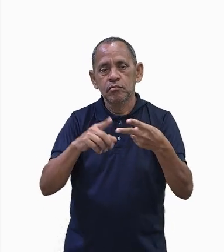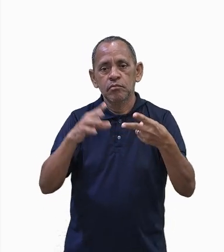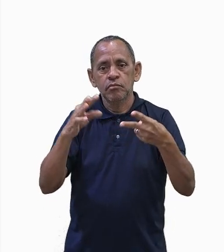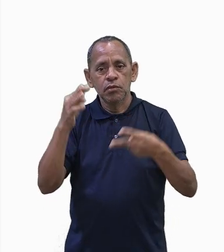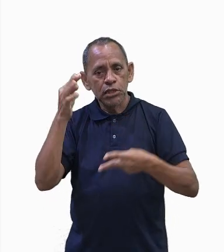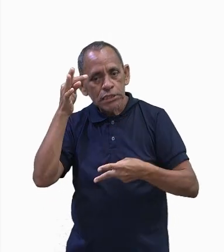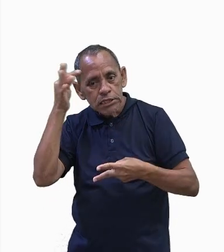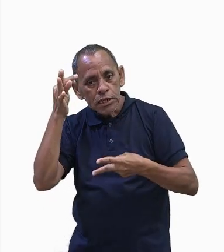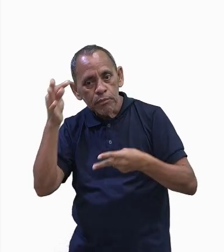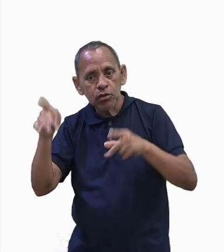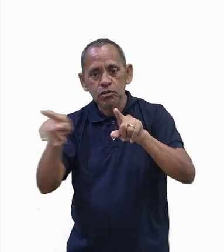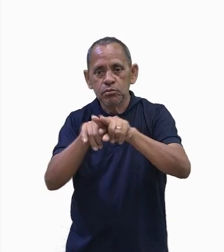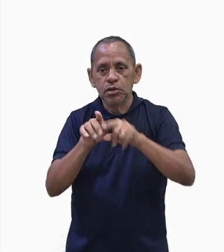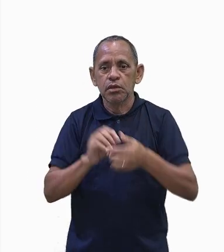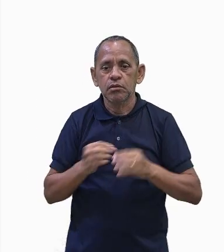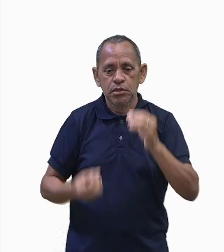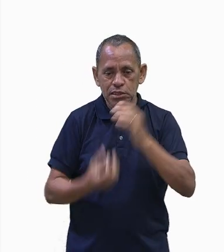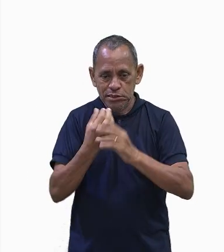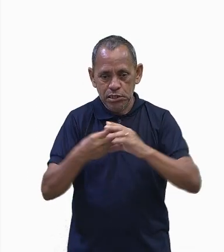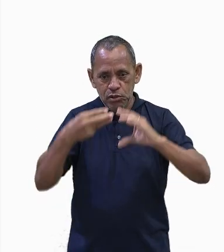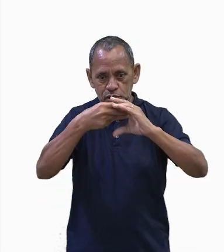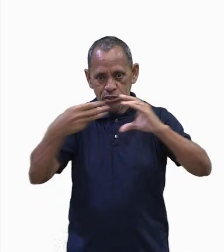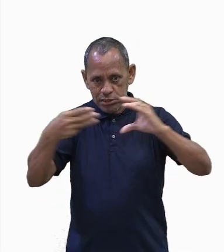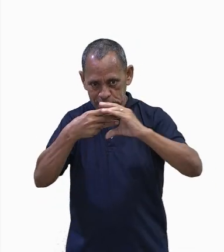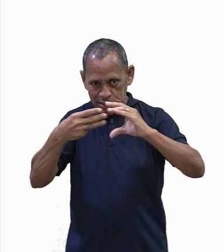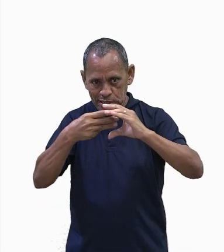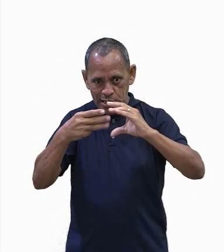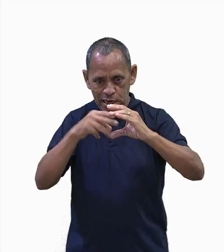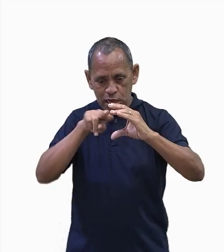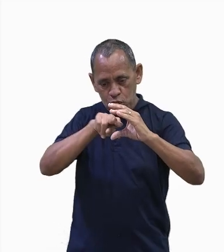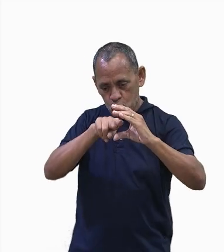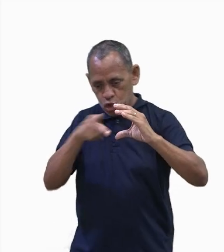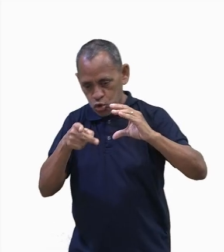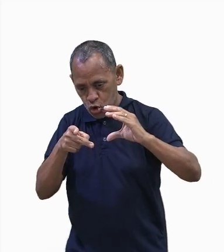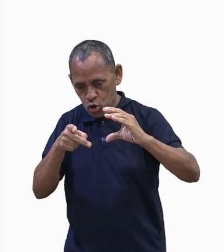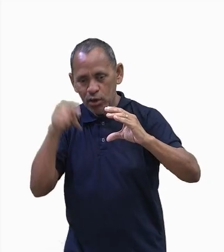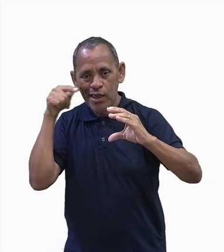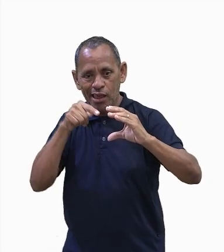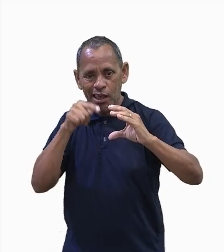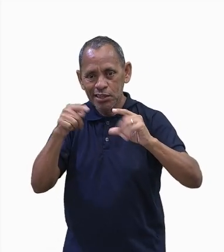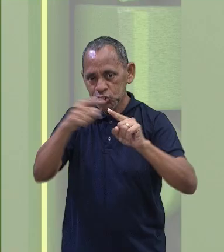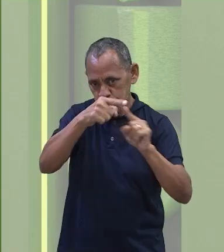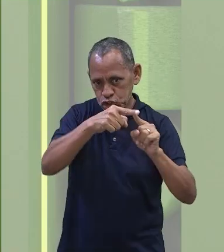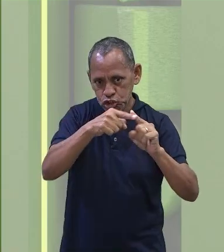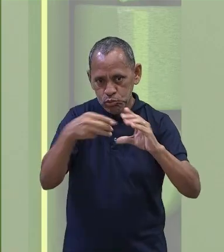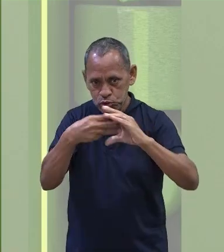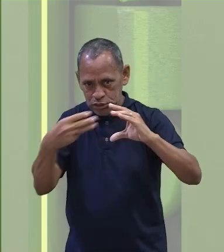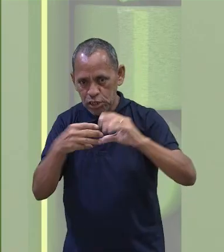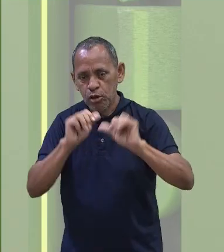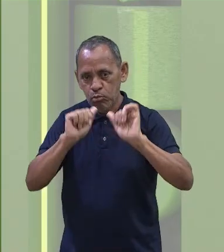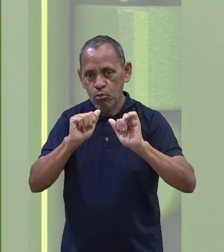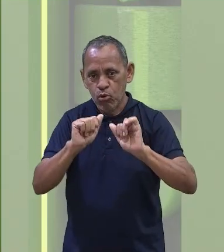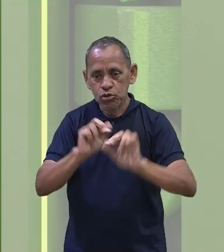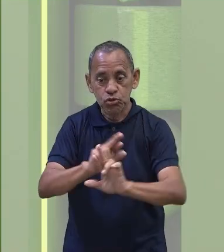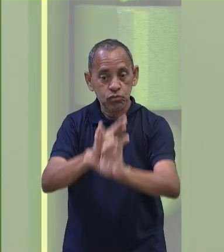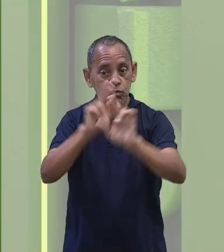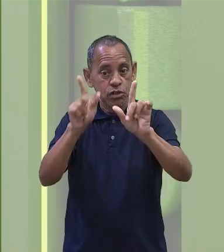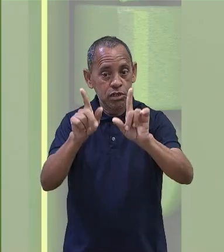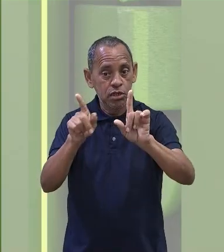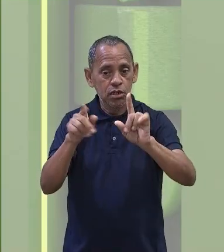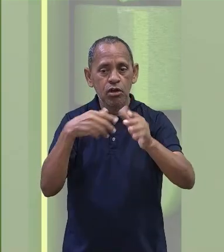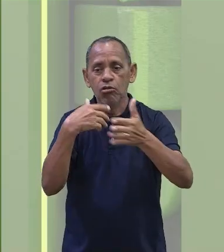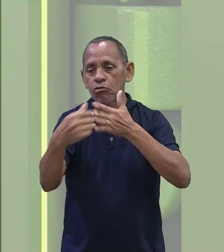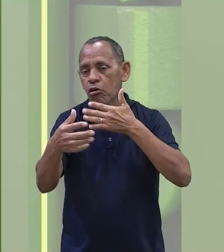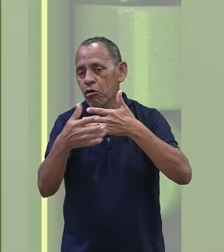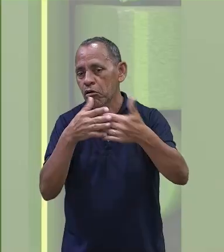de células-tronco, que já vimos que são aquelas células que podem se diferenciar em qualquer tipo de célula